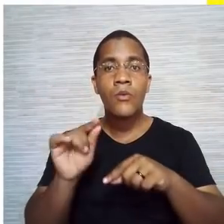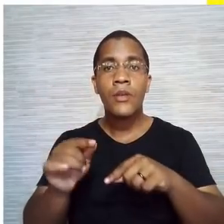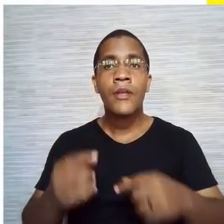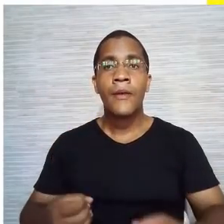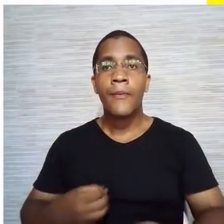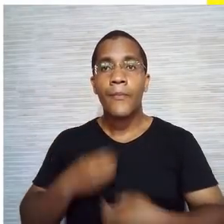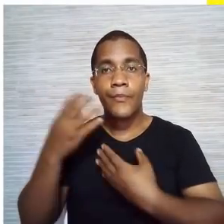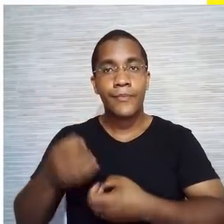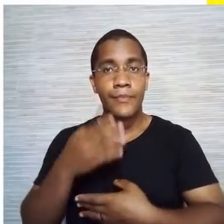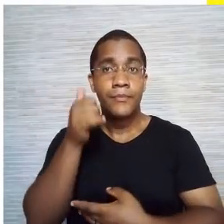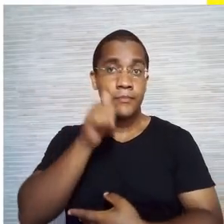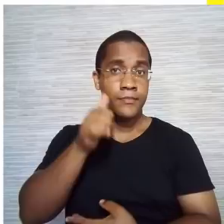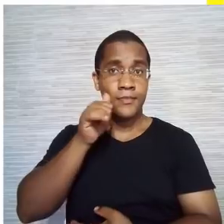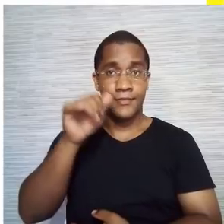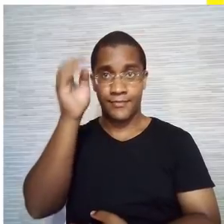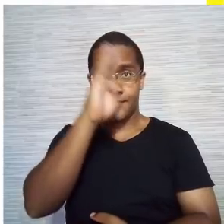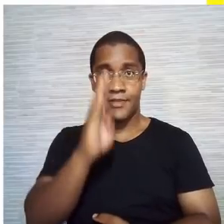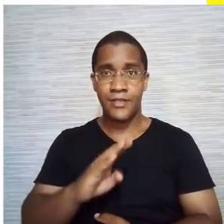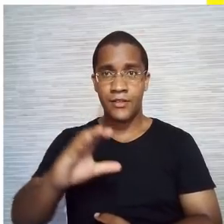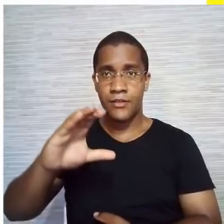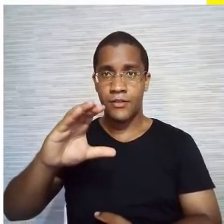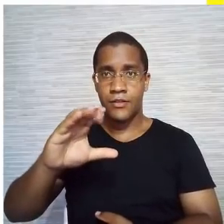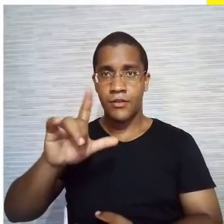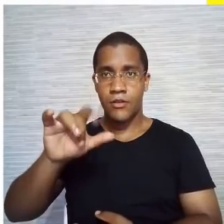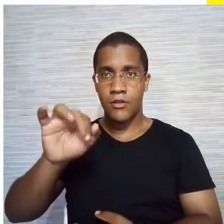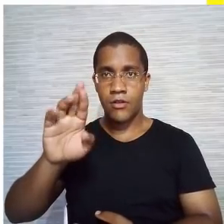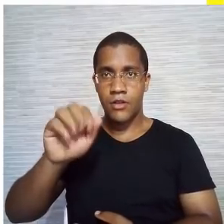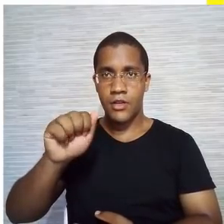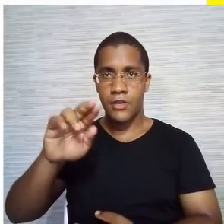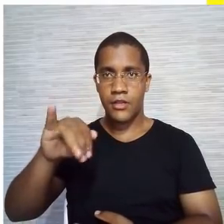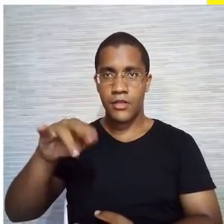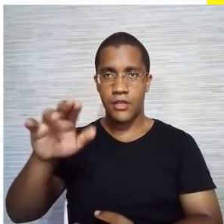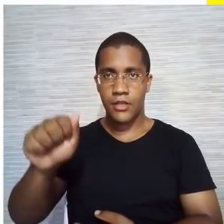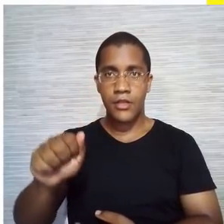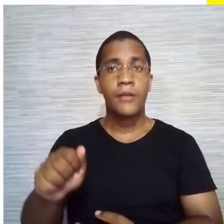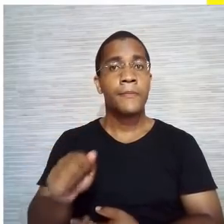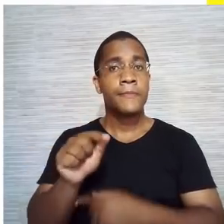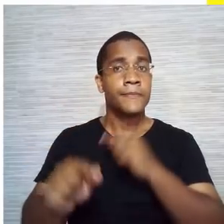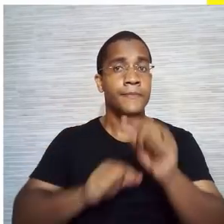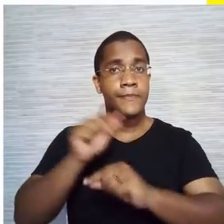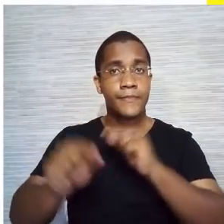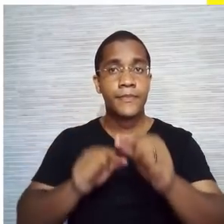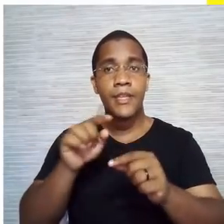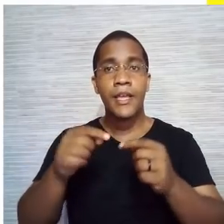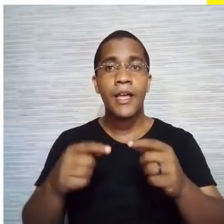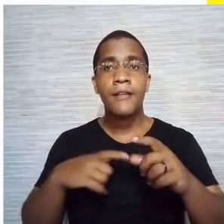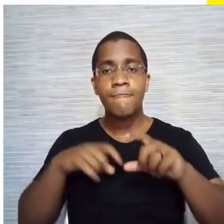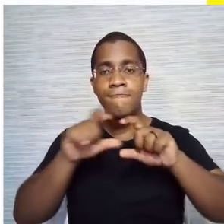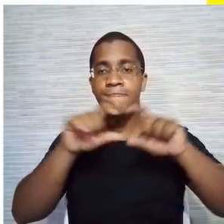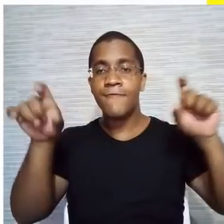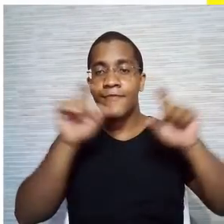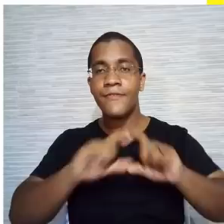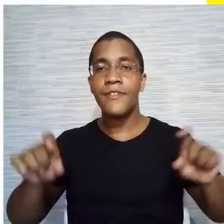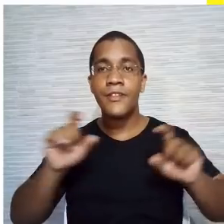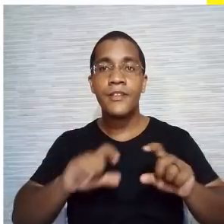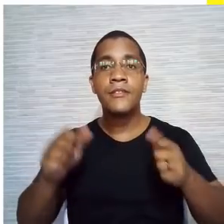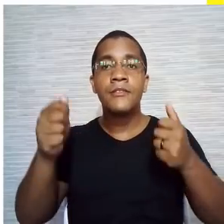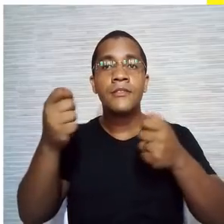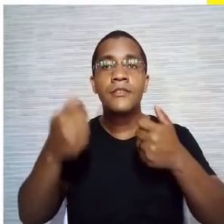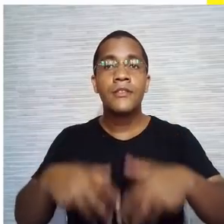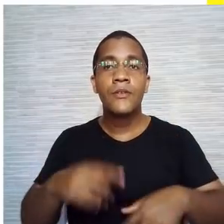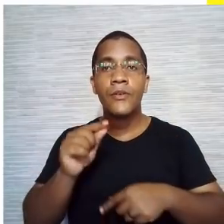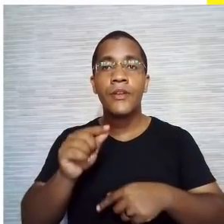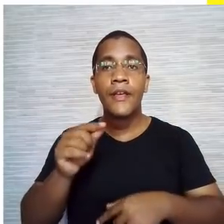grande poetisa brasileira, Cora Coralina. Veja só os versos que Cora Coralina